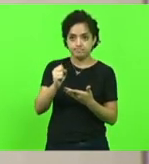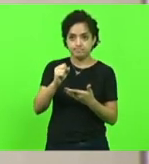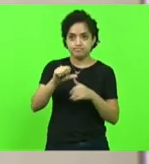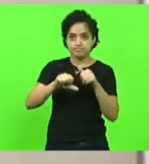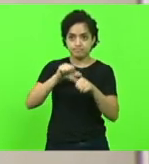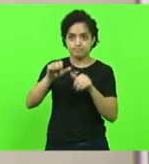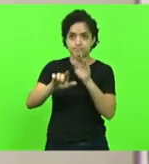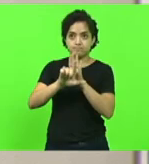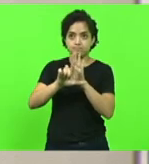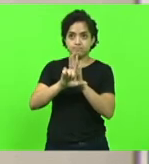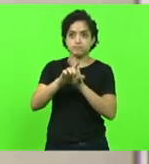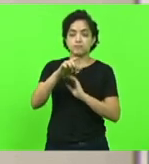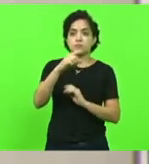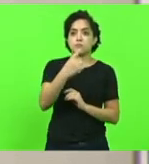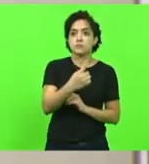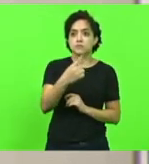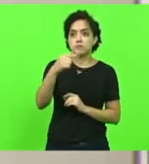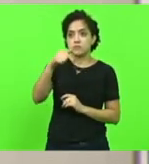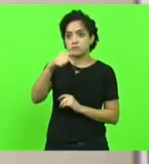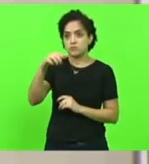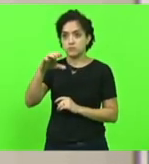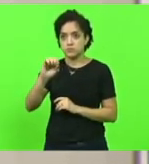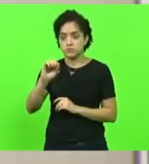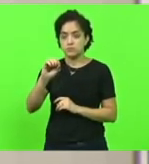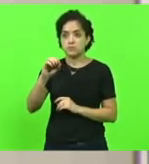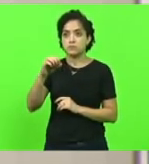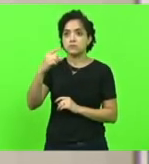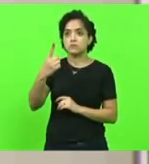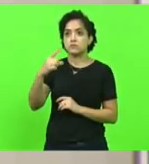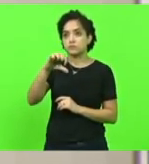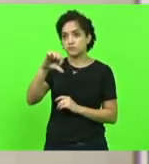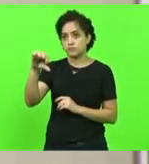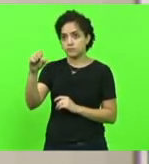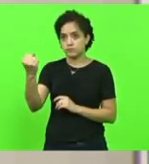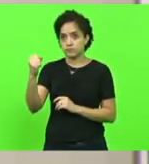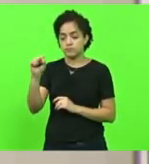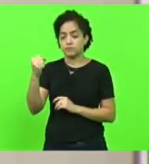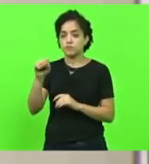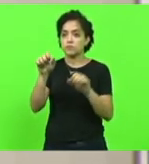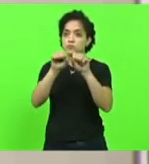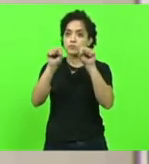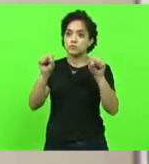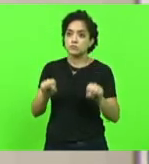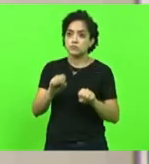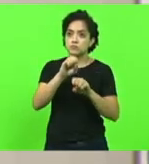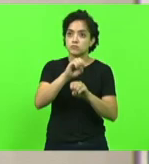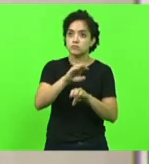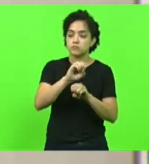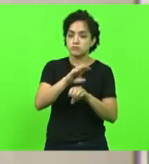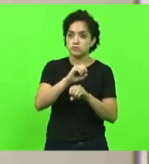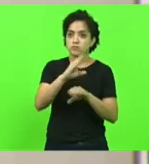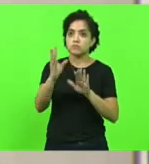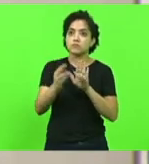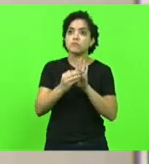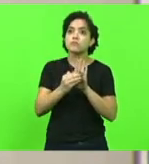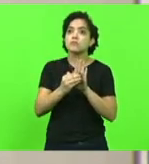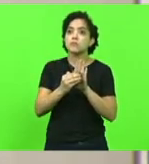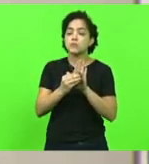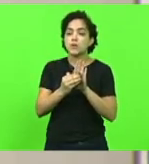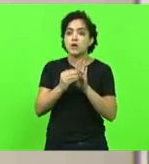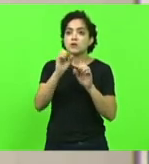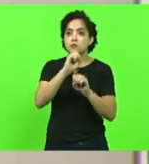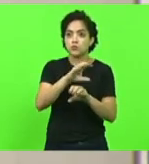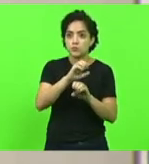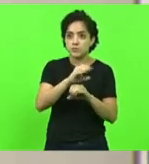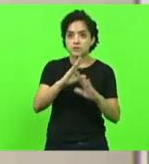número 170, de 1998, que dispõe sobre o sistema estadual de educação a fim de incluir a previsão da educação